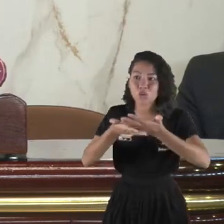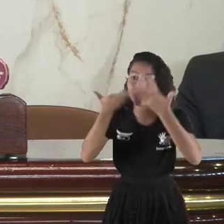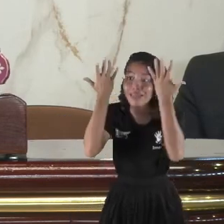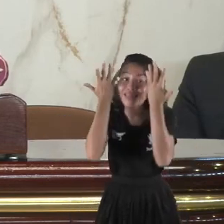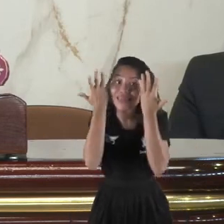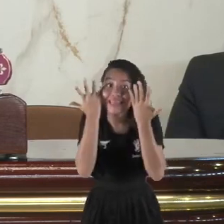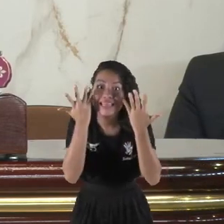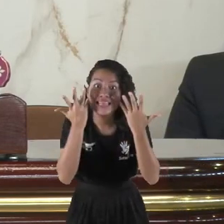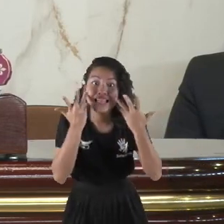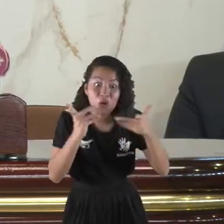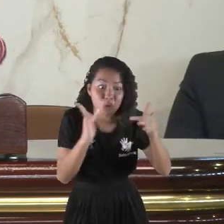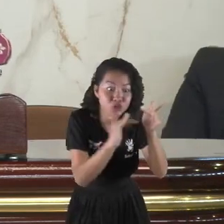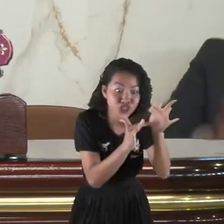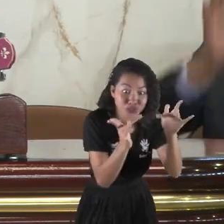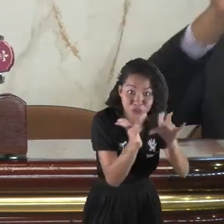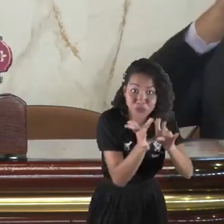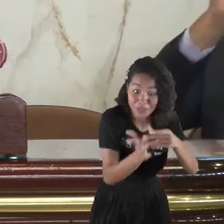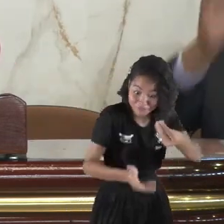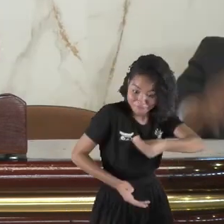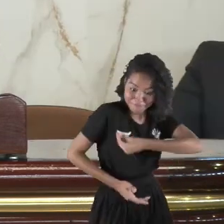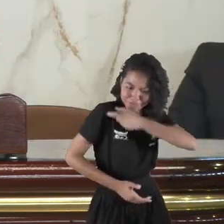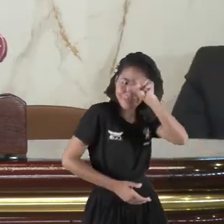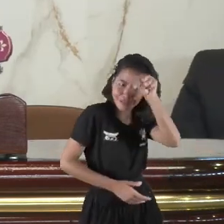está neste lugar?